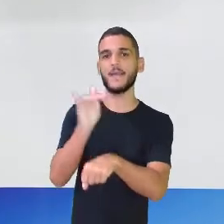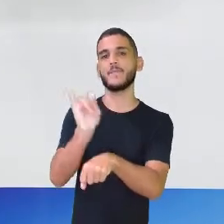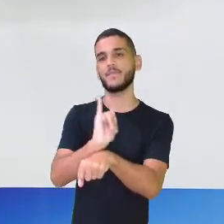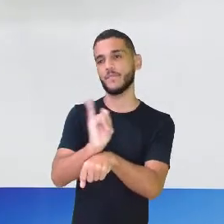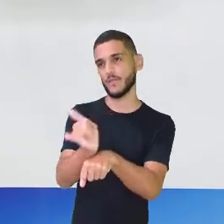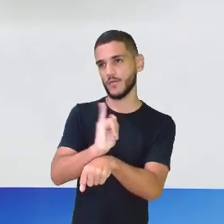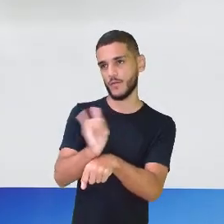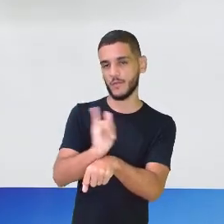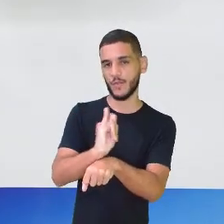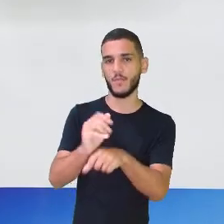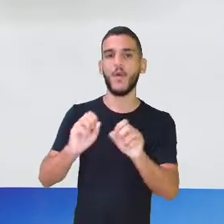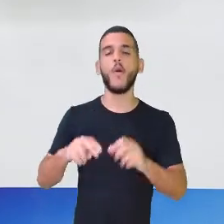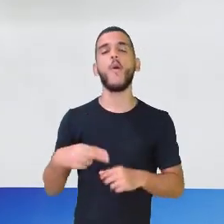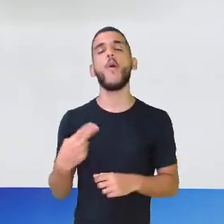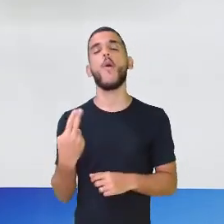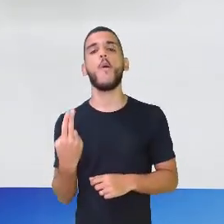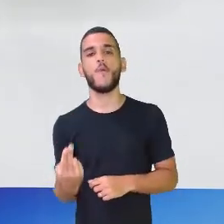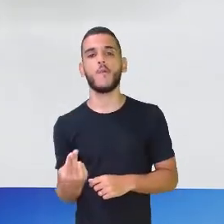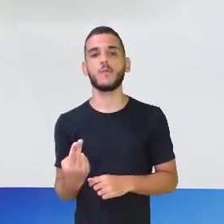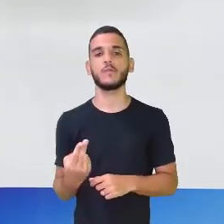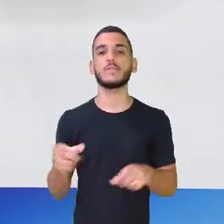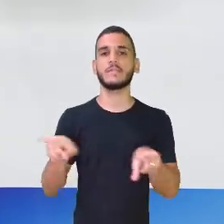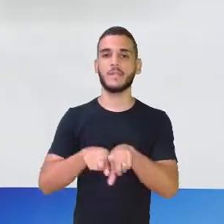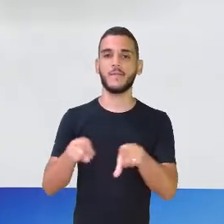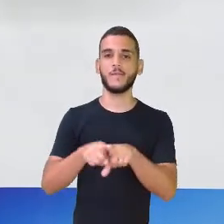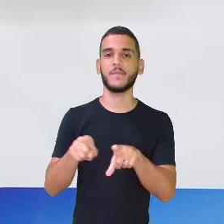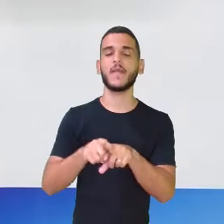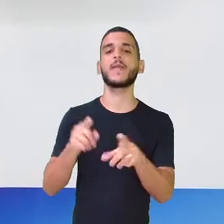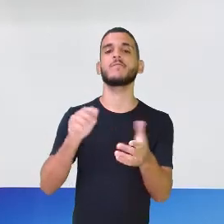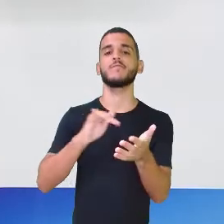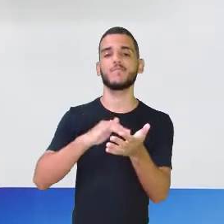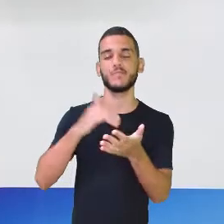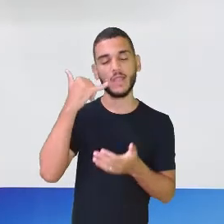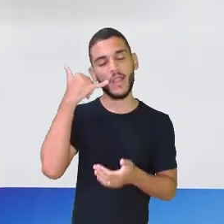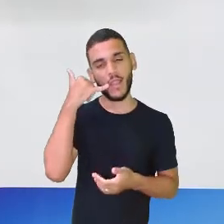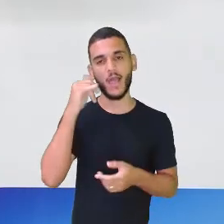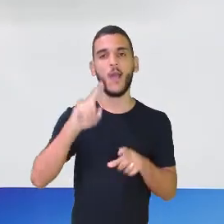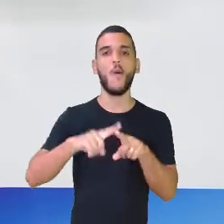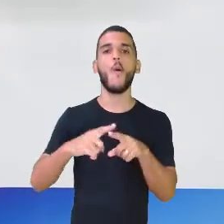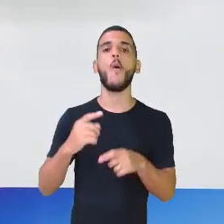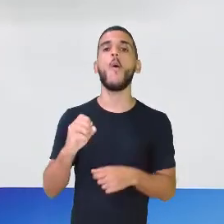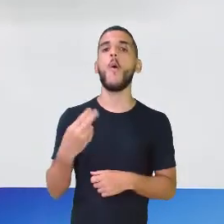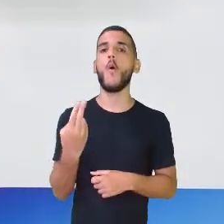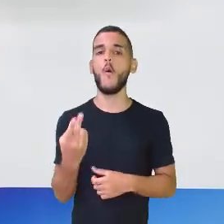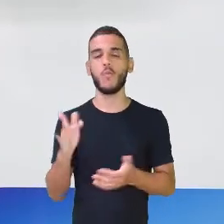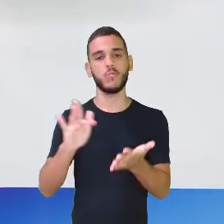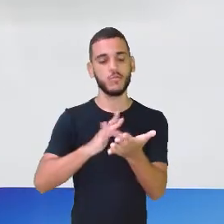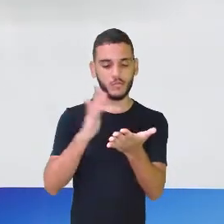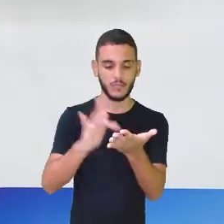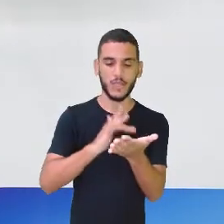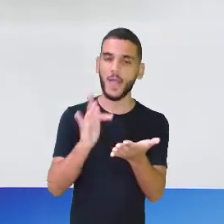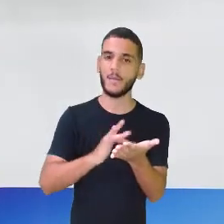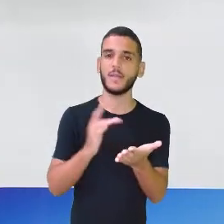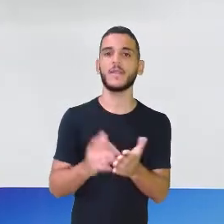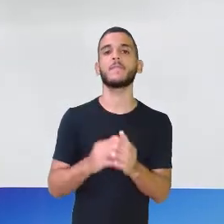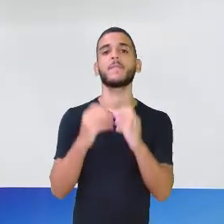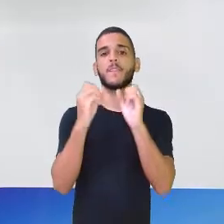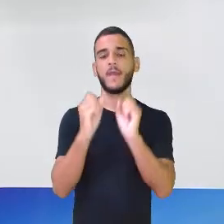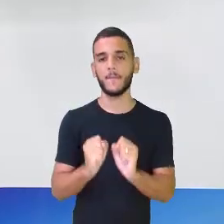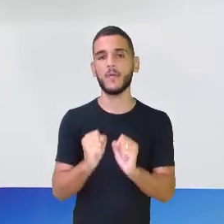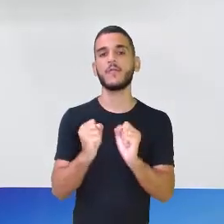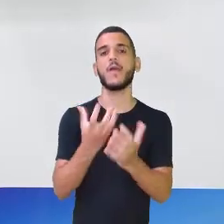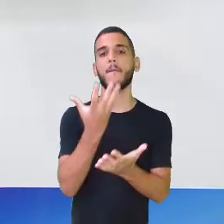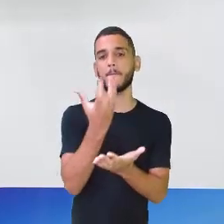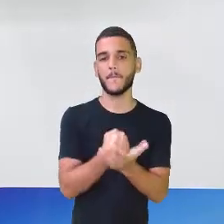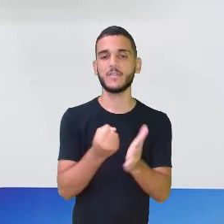da gente, ou então pelo celular ou pelo tablet, que vocês vão lá baixar o aplicativo com a ajuda do QR Code que está